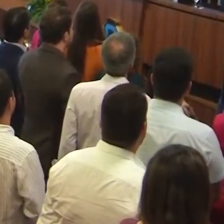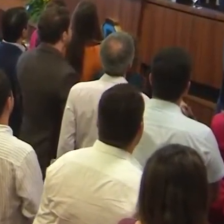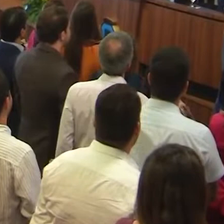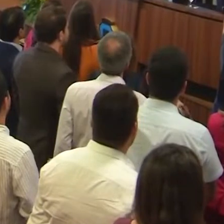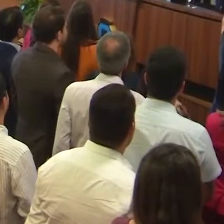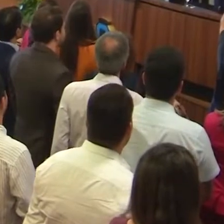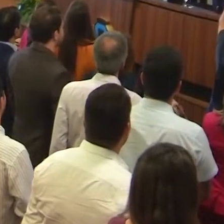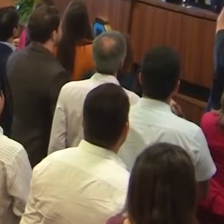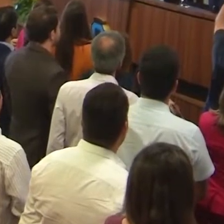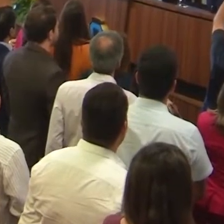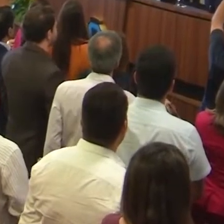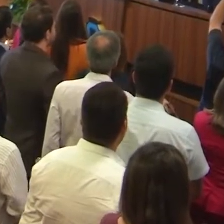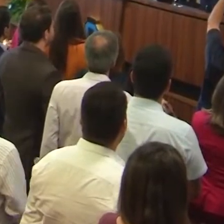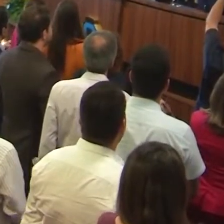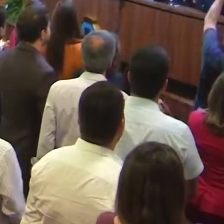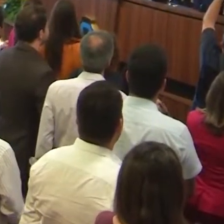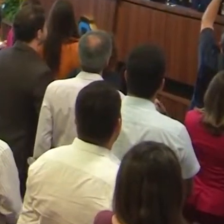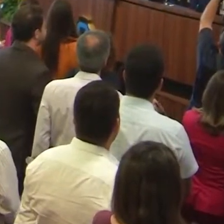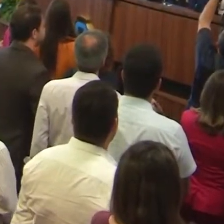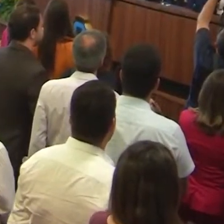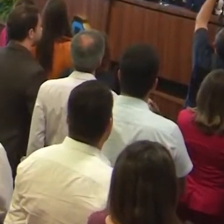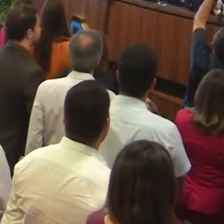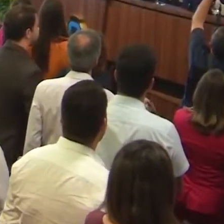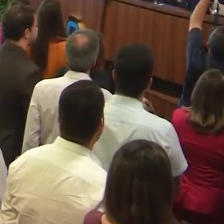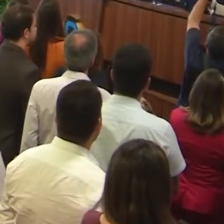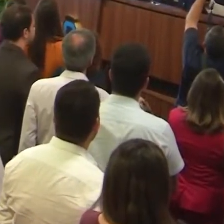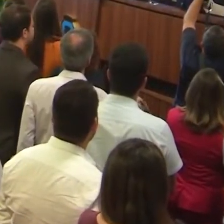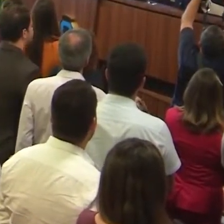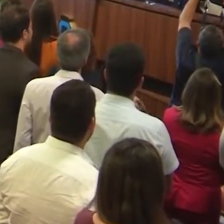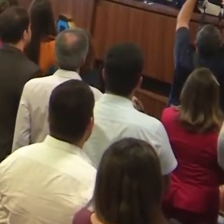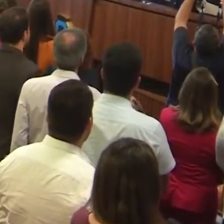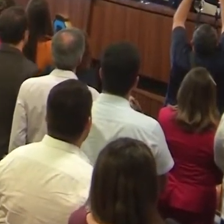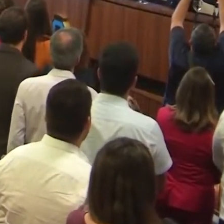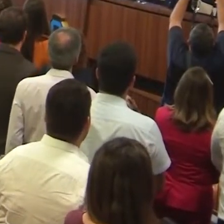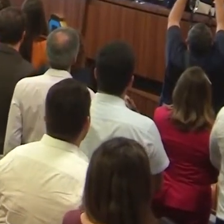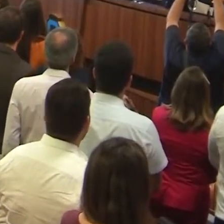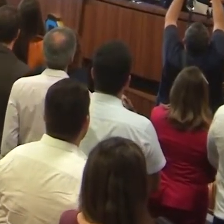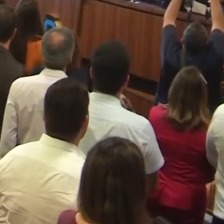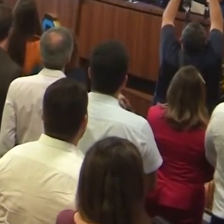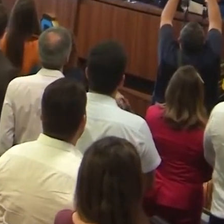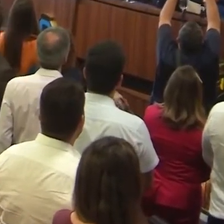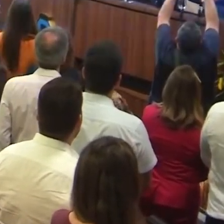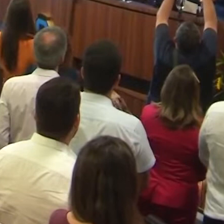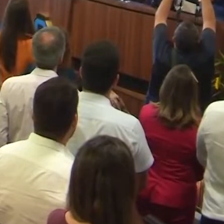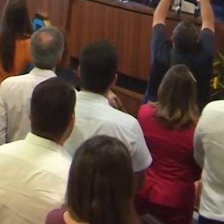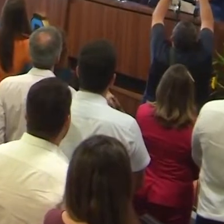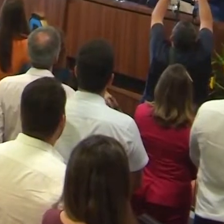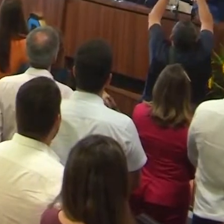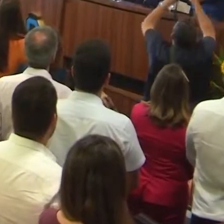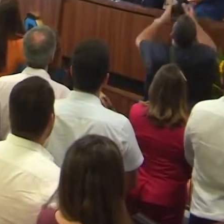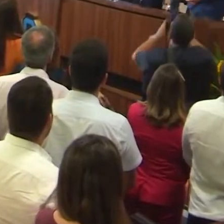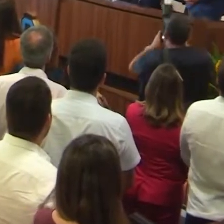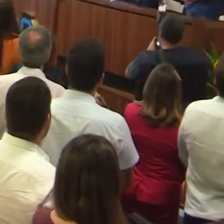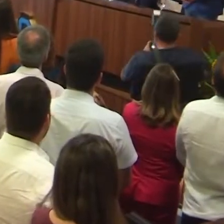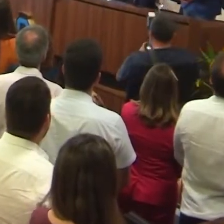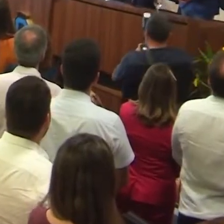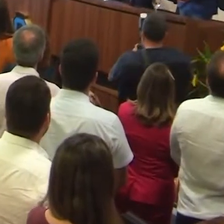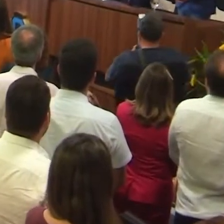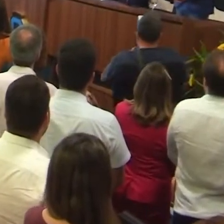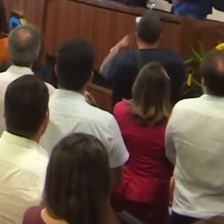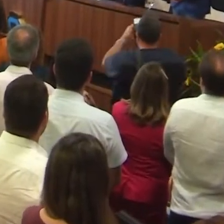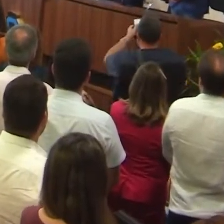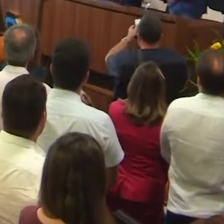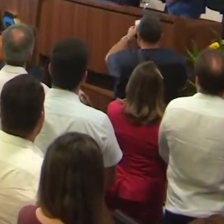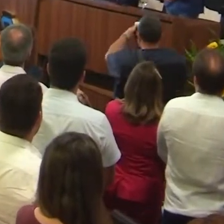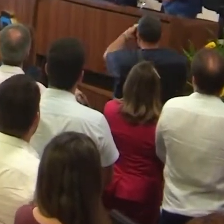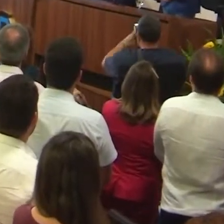gentil, pátria amada Brasil. Deitado eternamente em berço esplêndido, ao